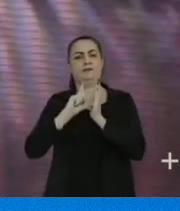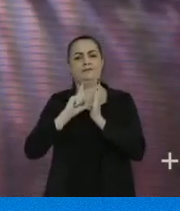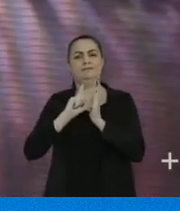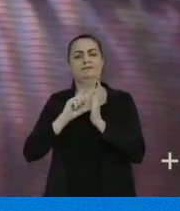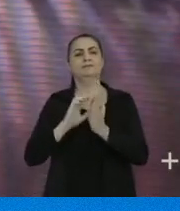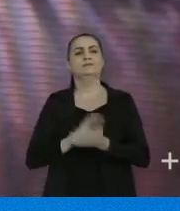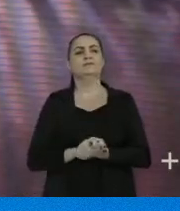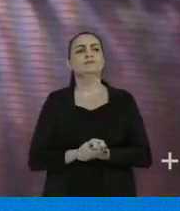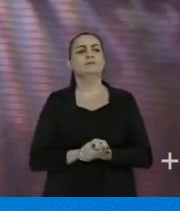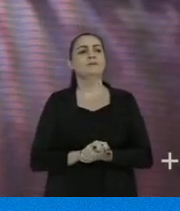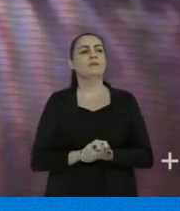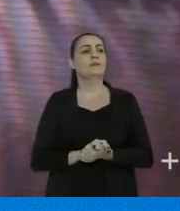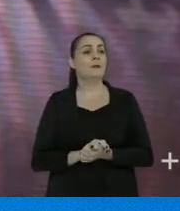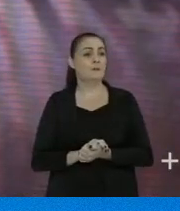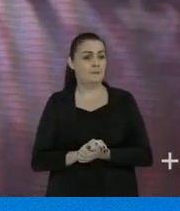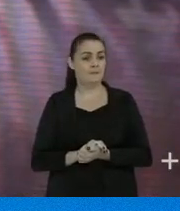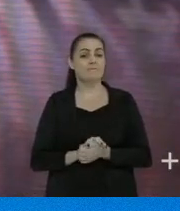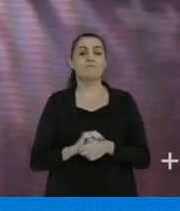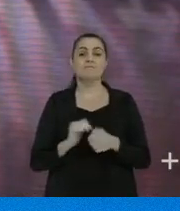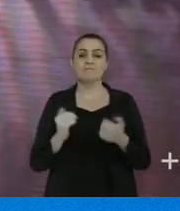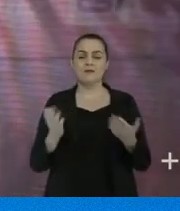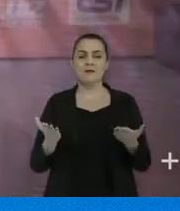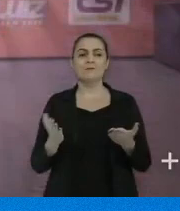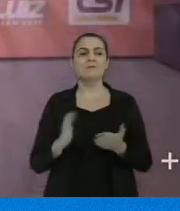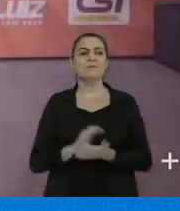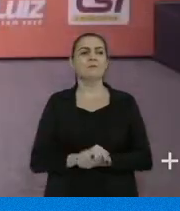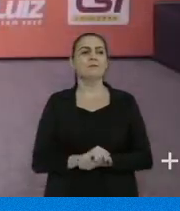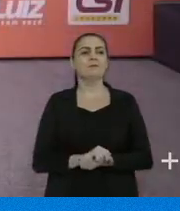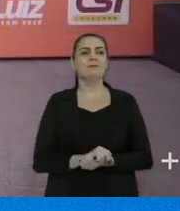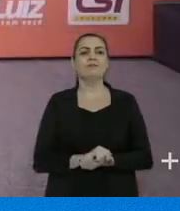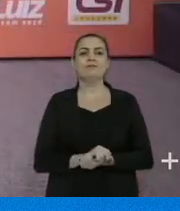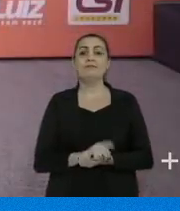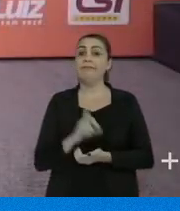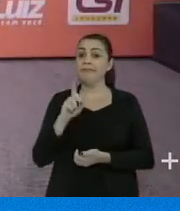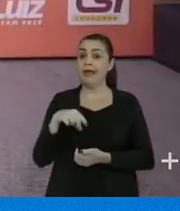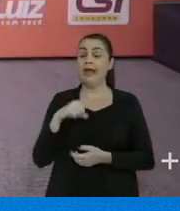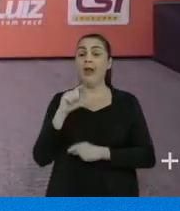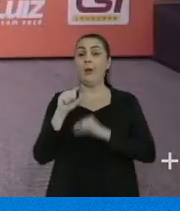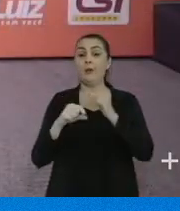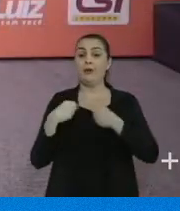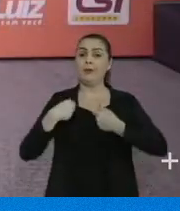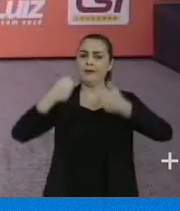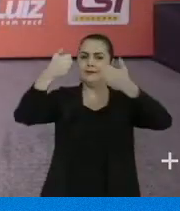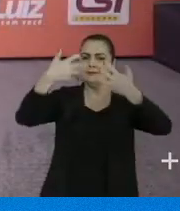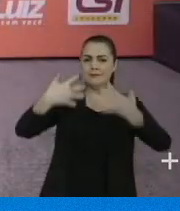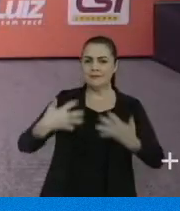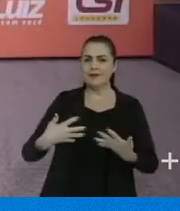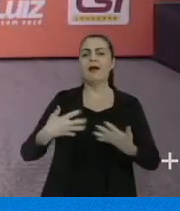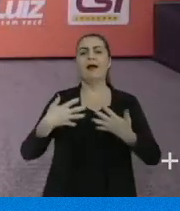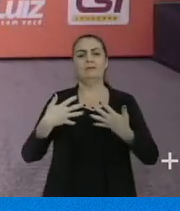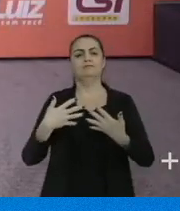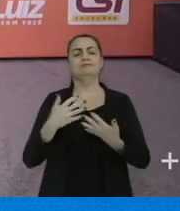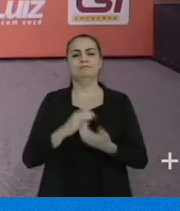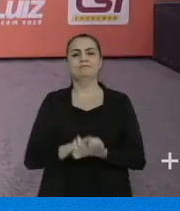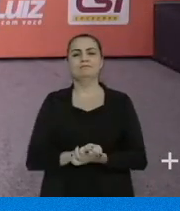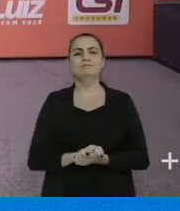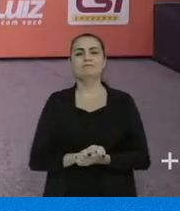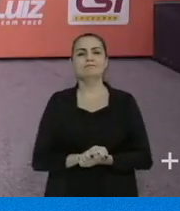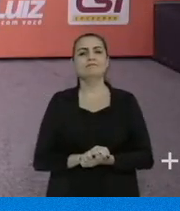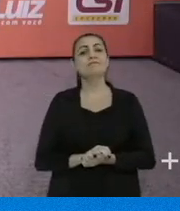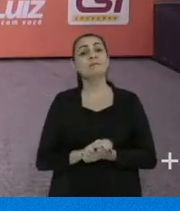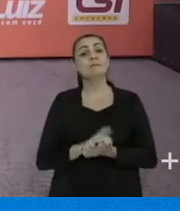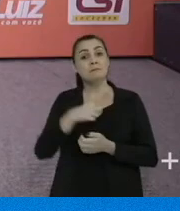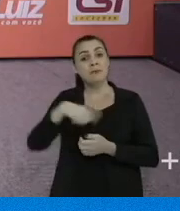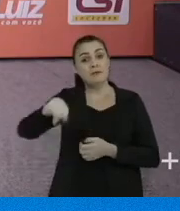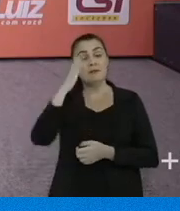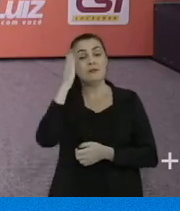Bom, então o que eu queria deixar aqui na cabeça de todo